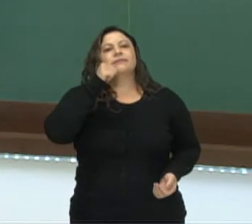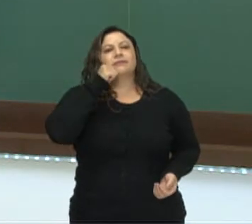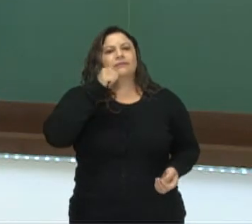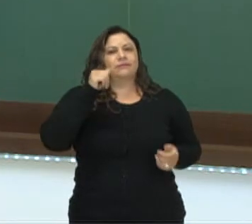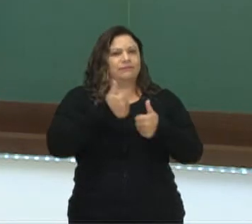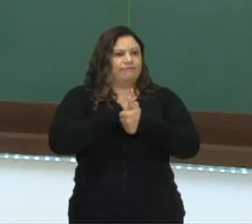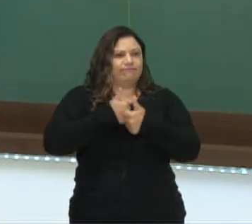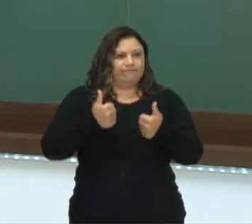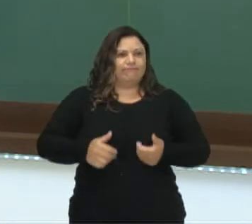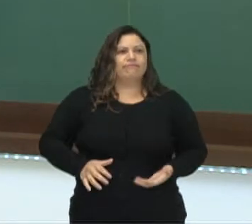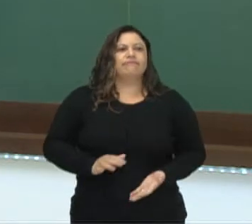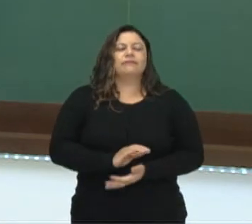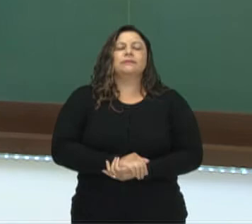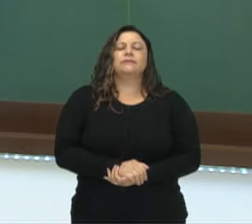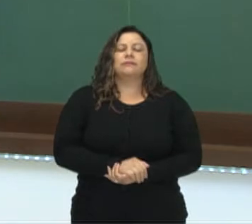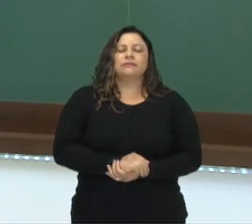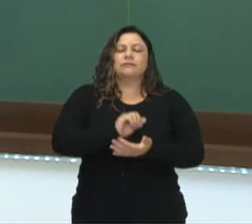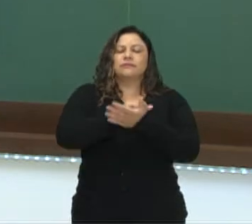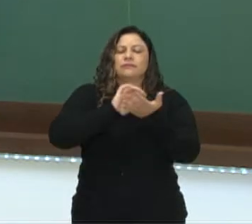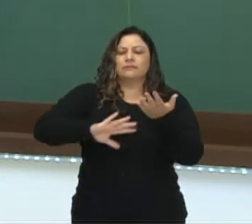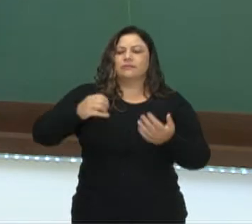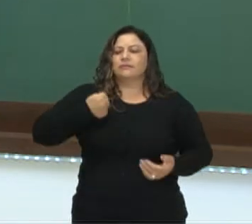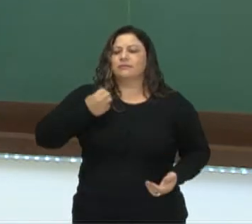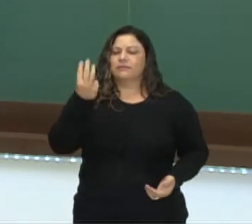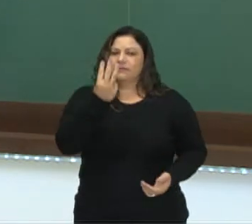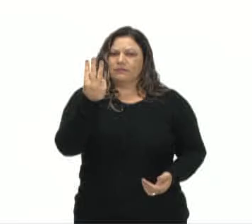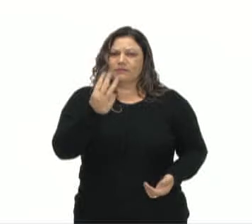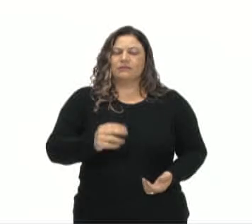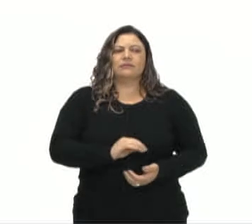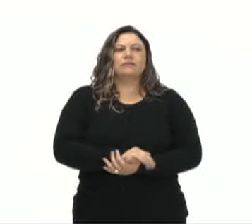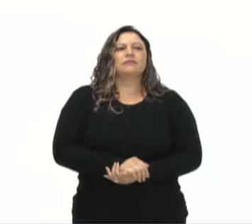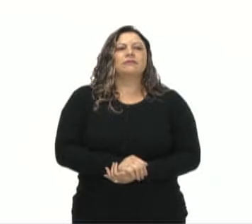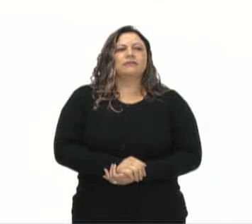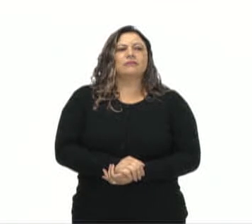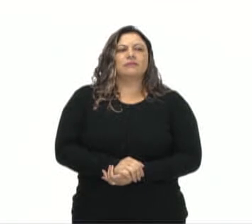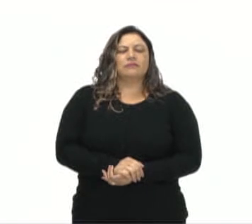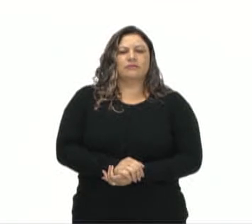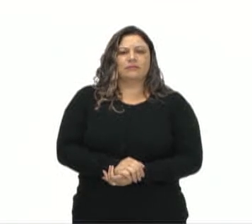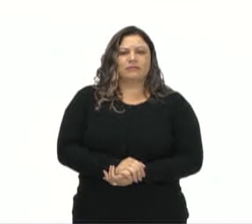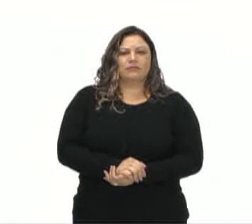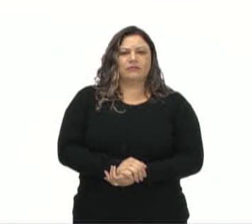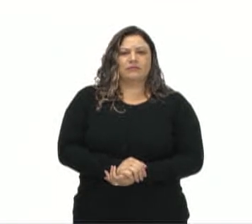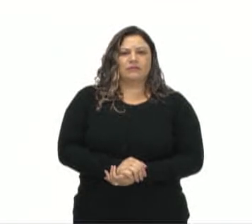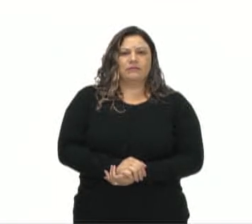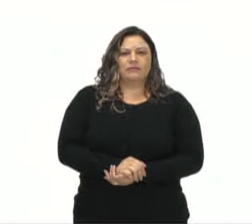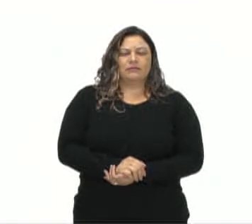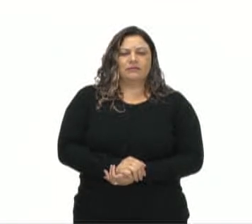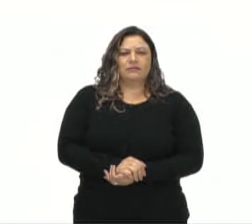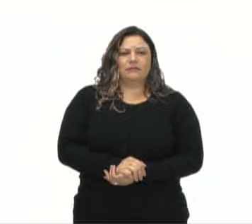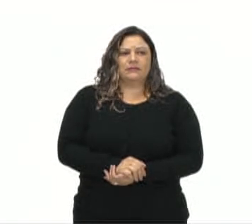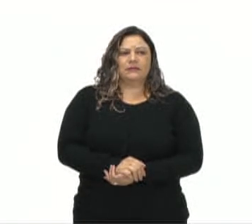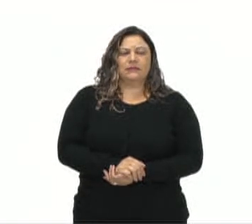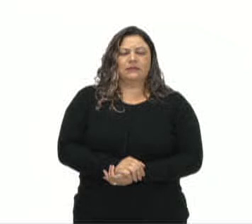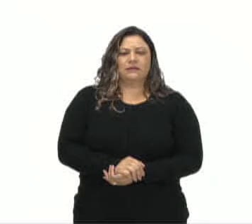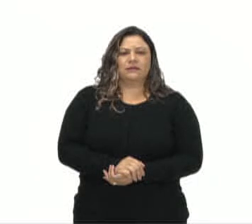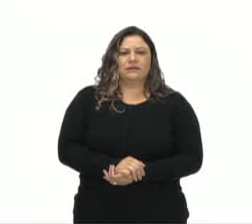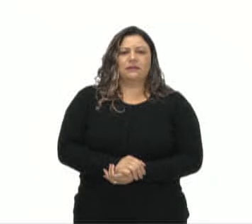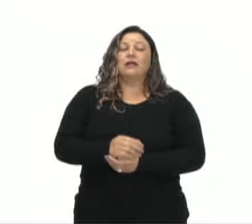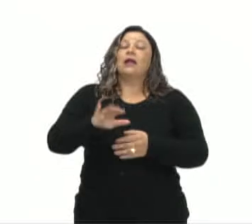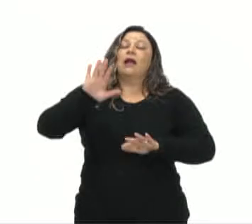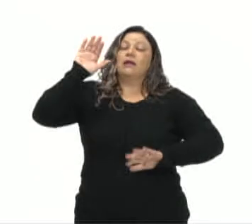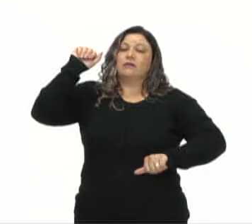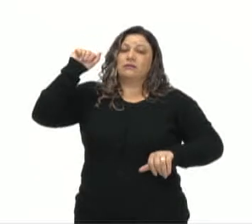¿Vale? Actividade 3. De acordo com o que estudamos, inserir